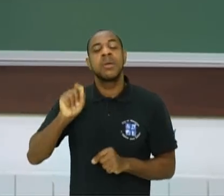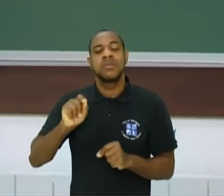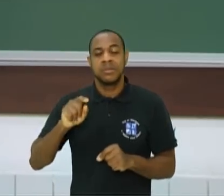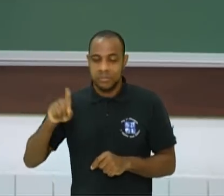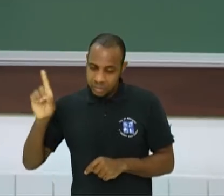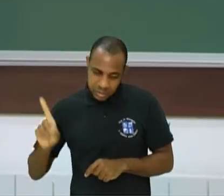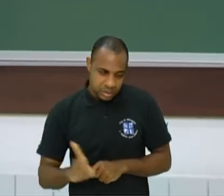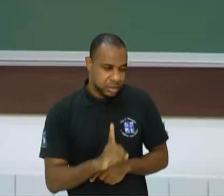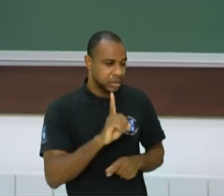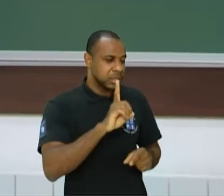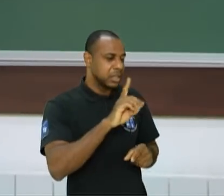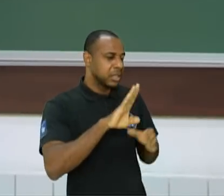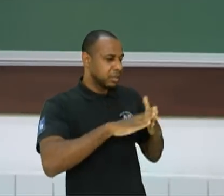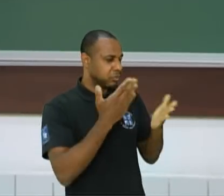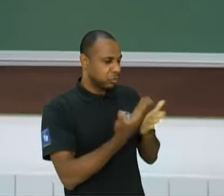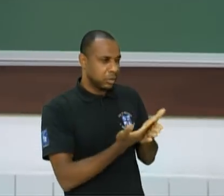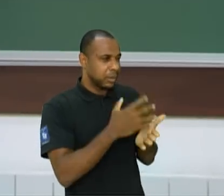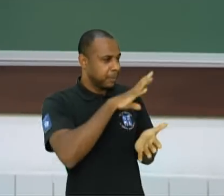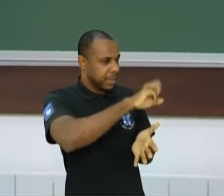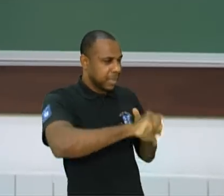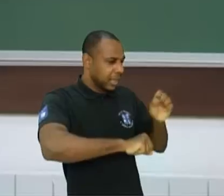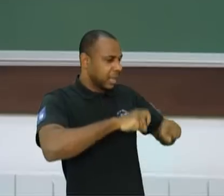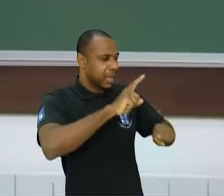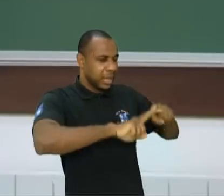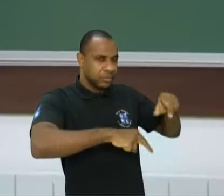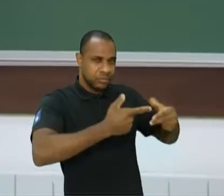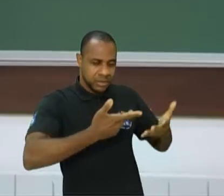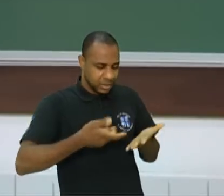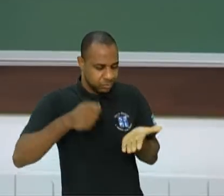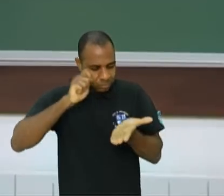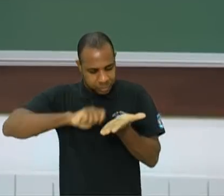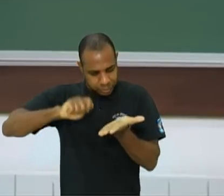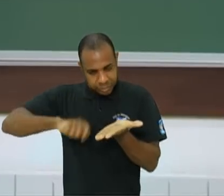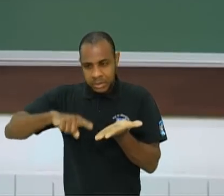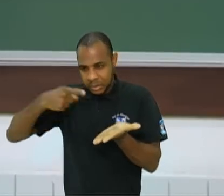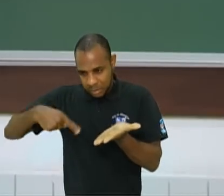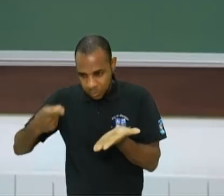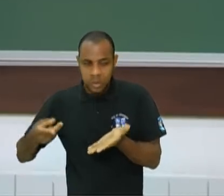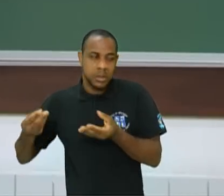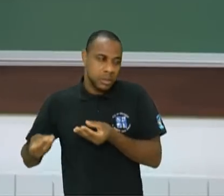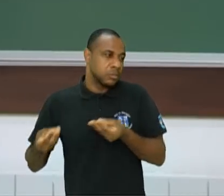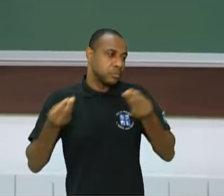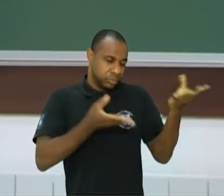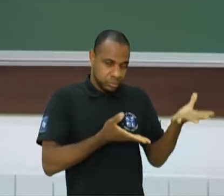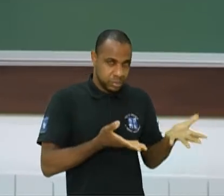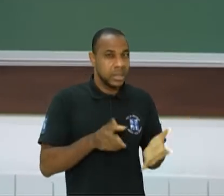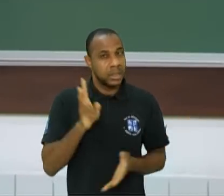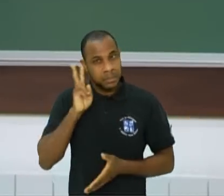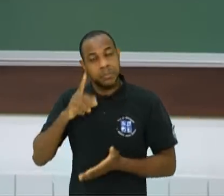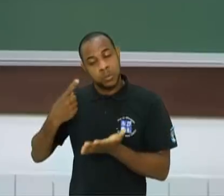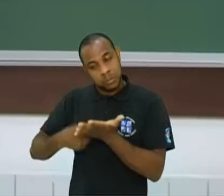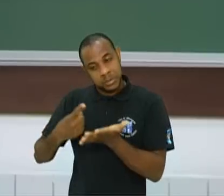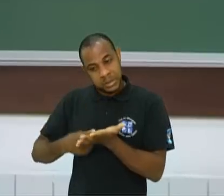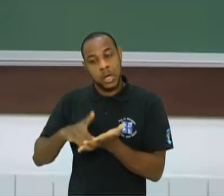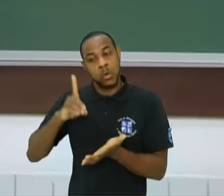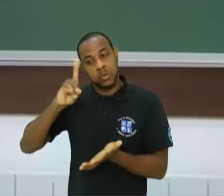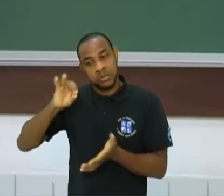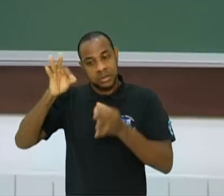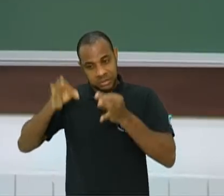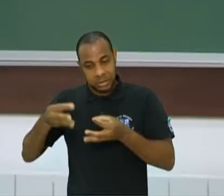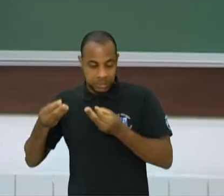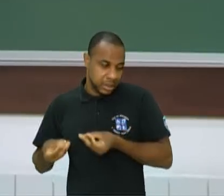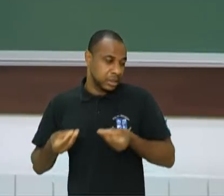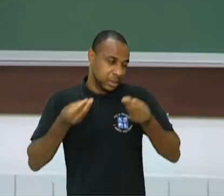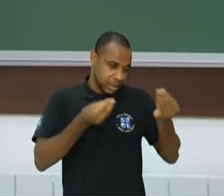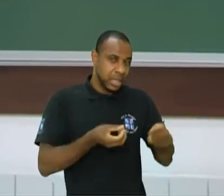no colégio e devolver. Lembrando, cada colégio tem sua data e horário combinados para pegar as atividades e devolver, tá bom? Então